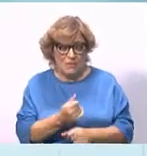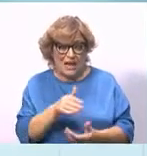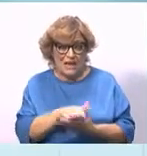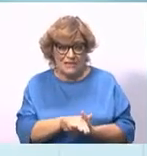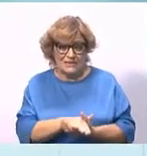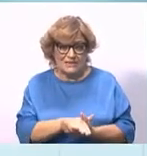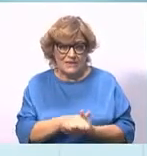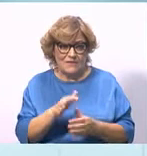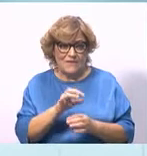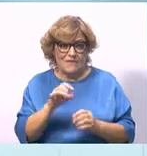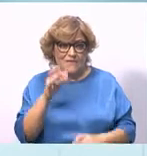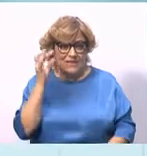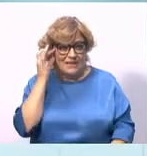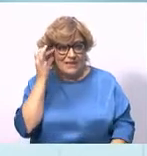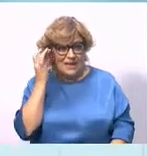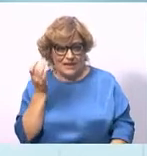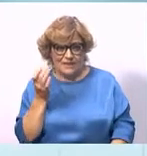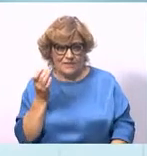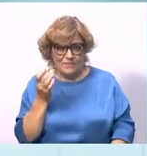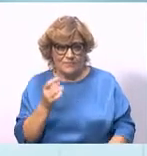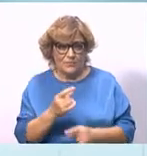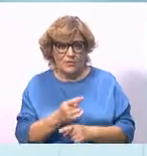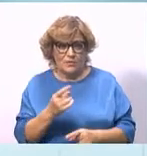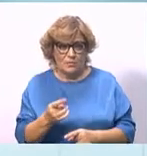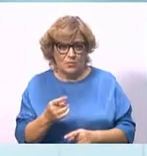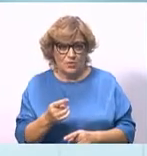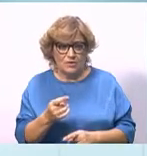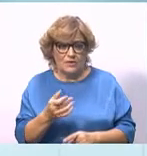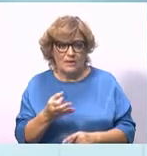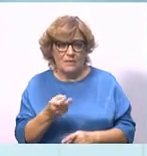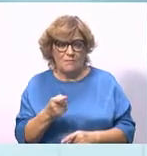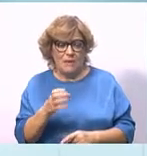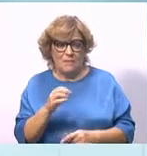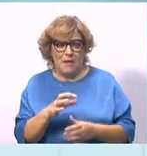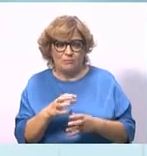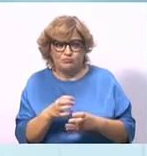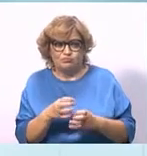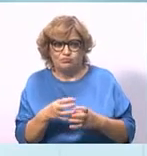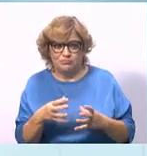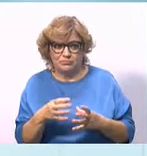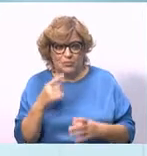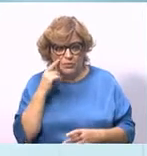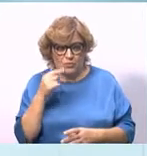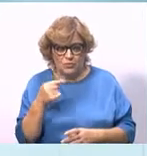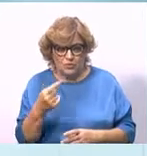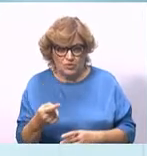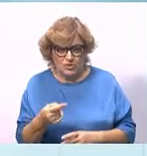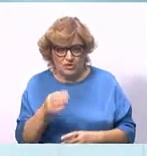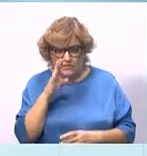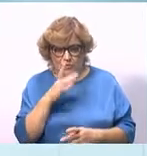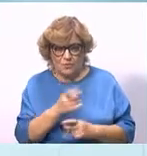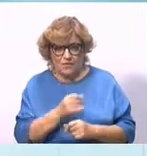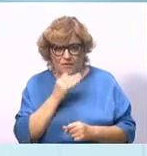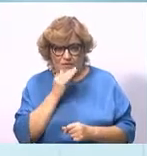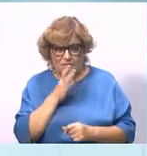calçado ao final de tarde. Porquê? Porque os pés já estão mais inchados do Exatamente. dia-a-dia, não é? Ou seja, se nós comprarmos